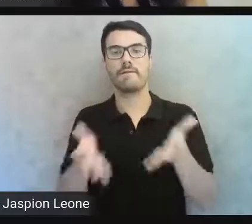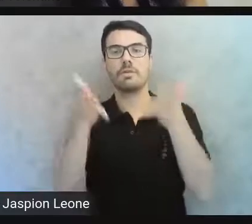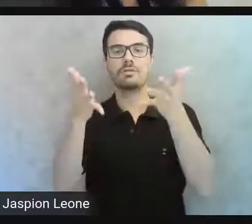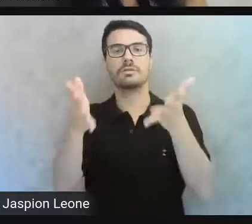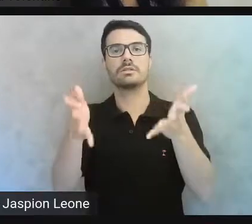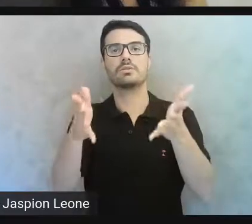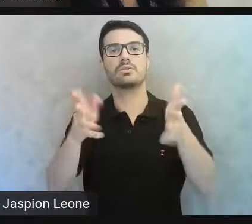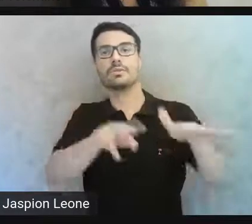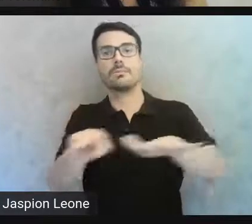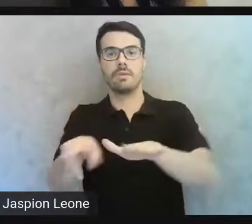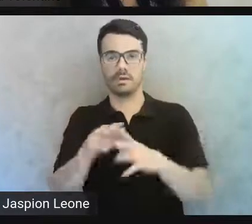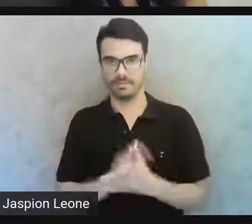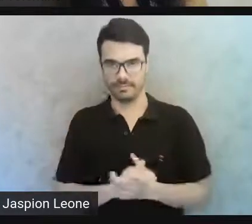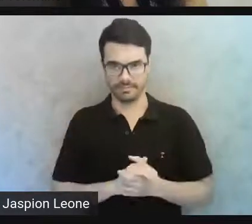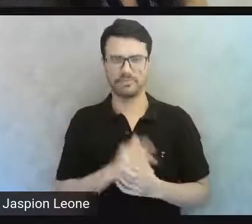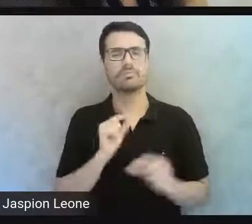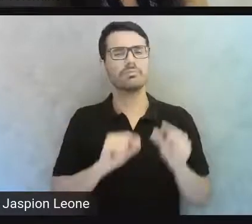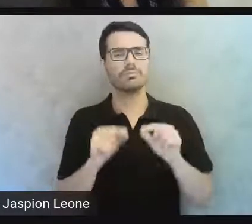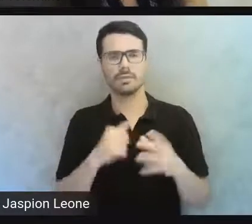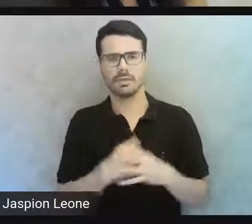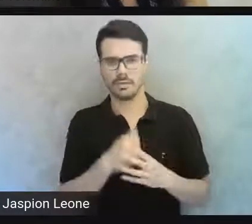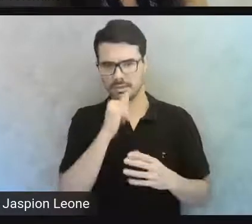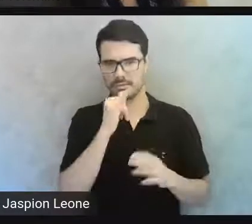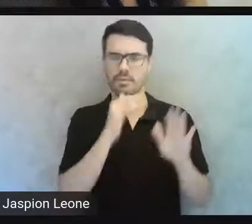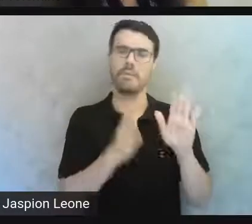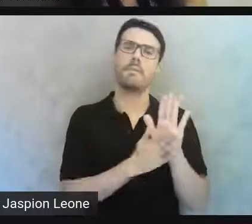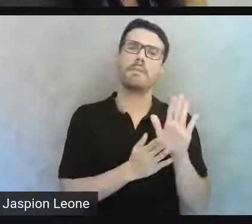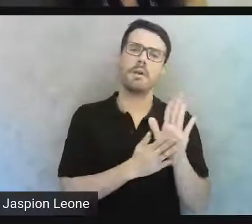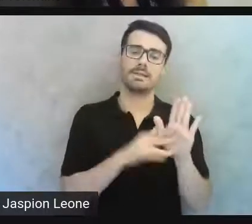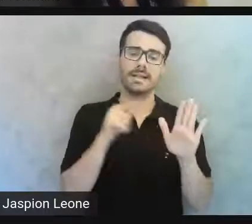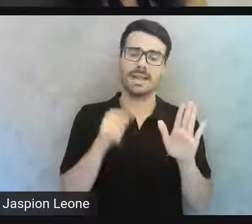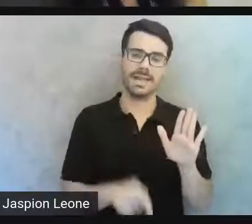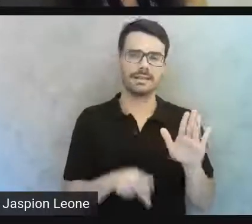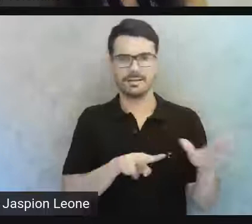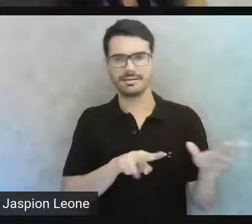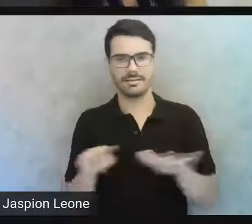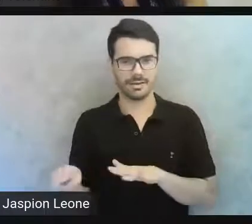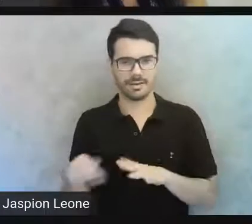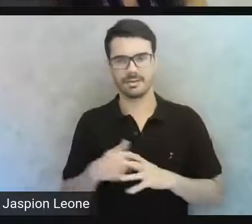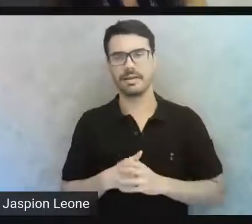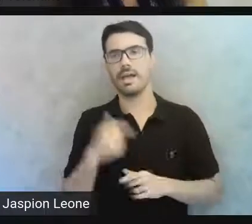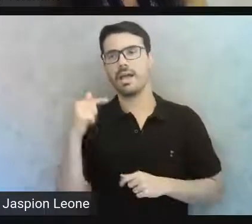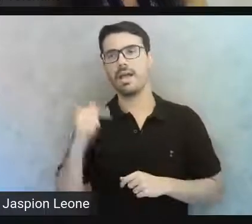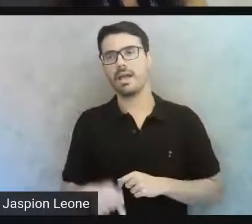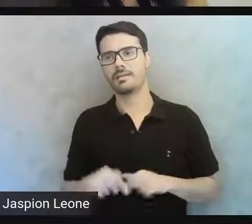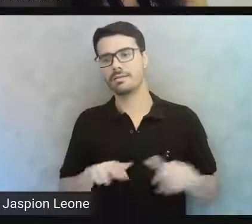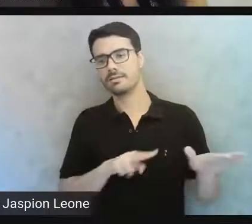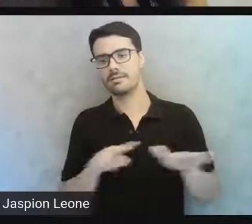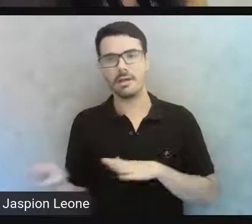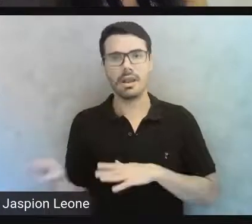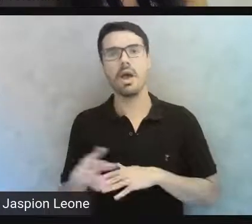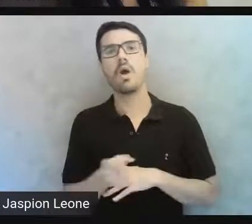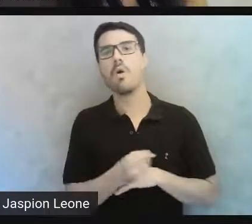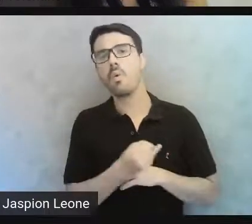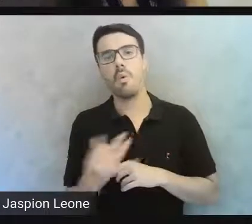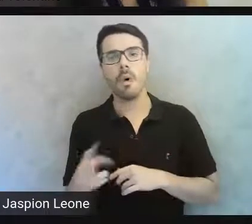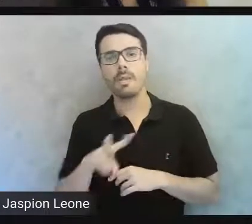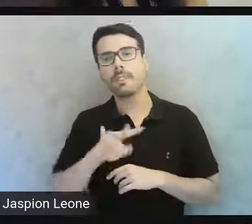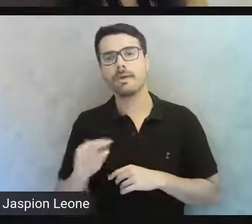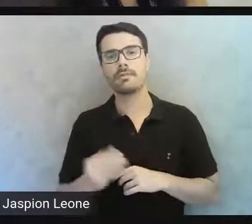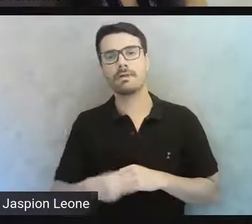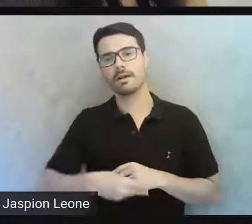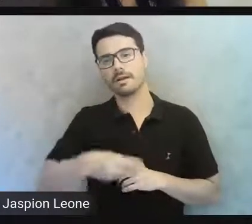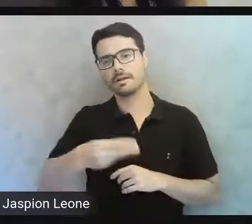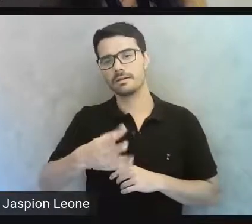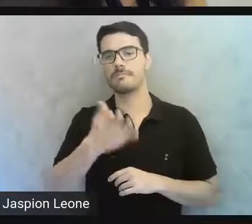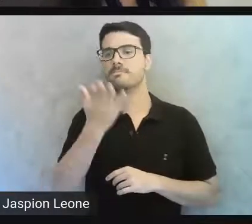por exemplo, né? Então, vamos fazer o propósito dessa semana. Então, nessa semana, quanto que você vai gastar, por exemplo, de almoço,